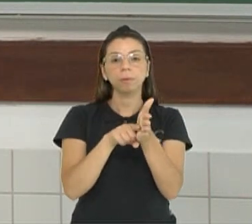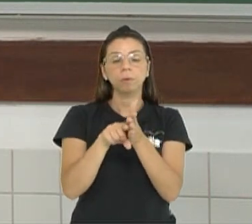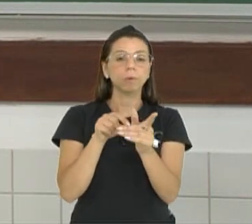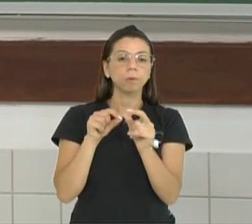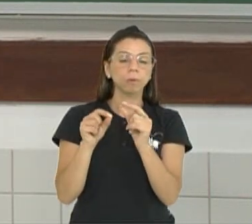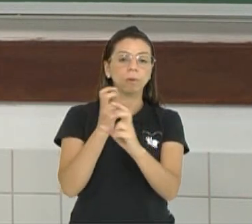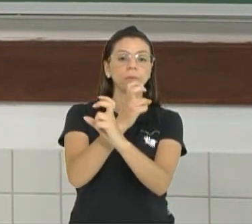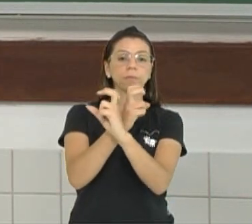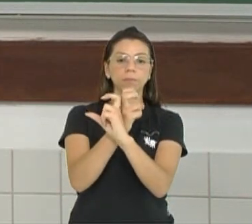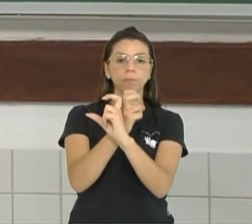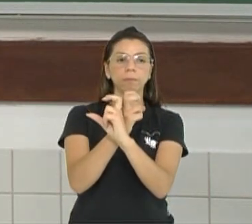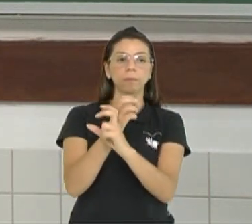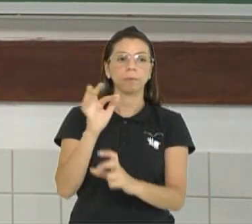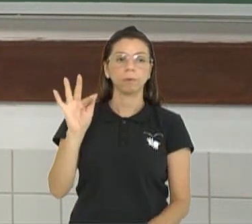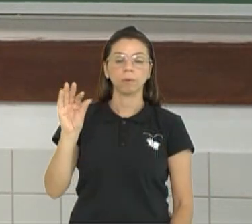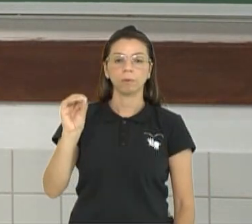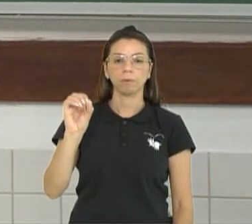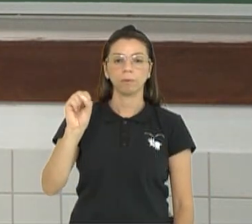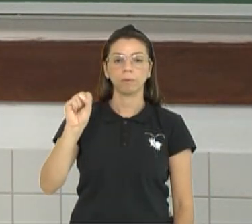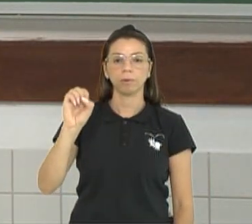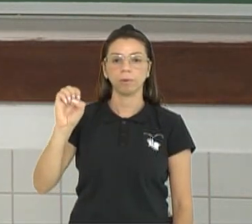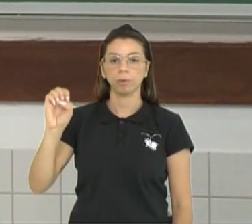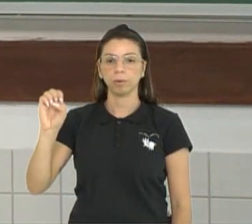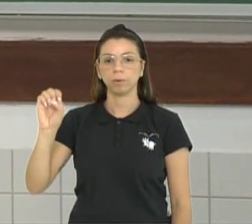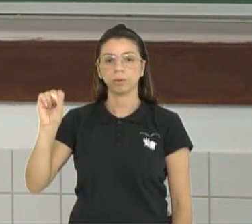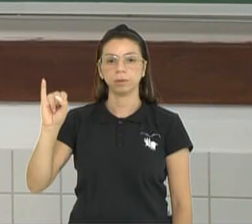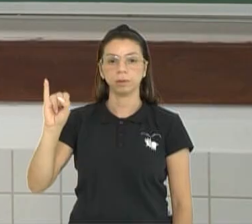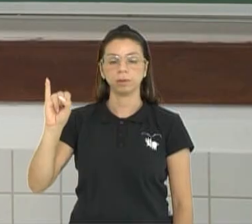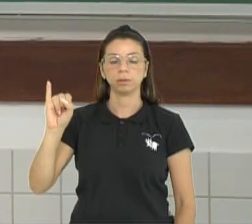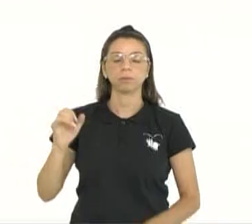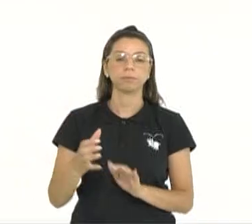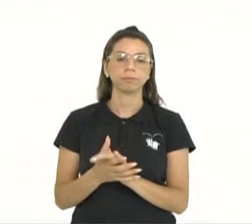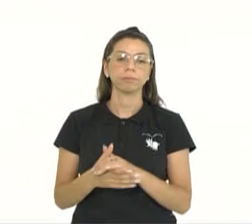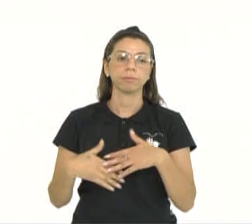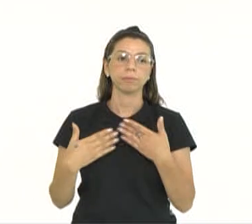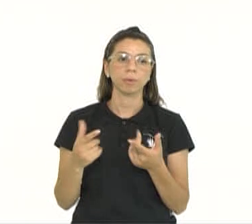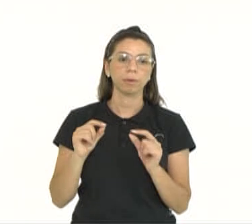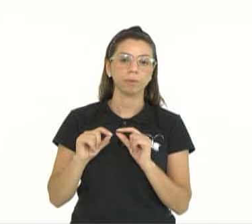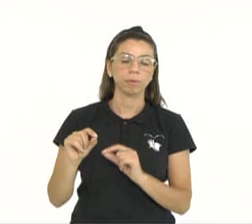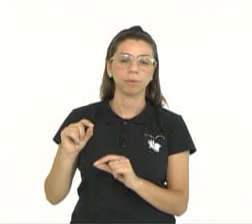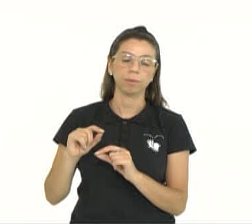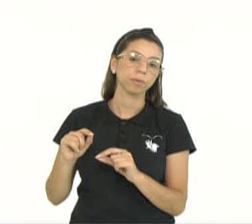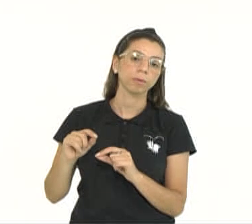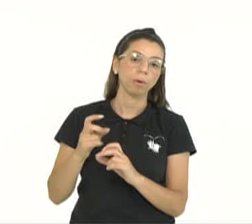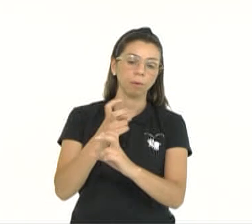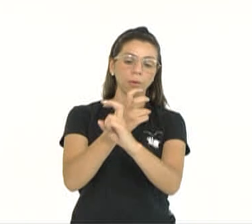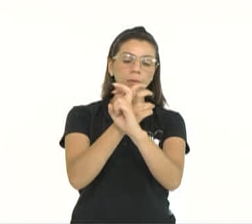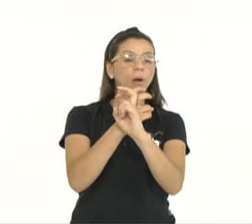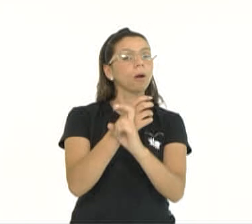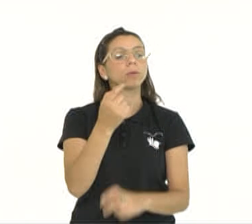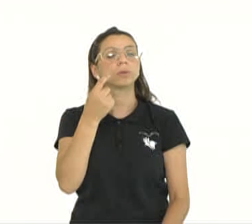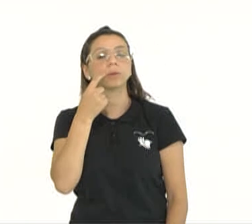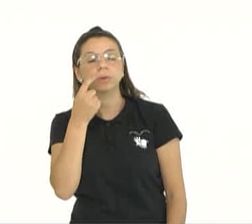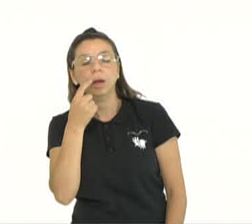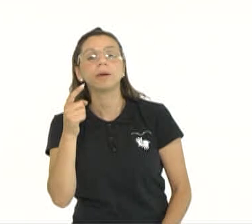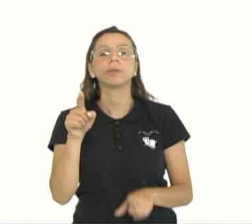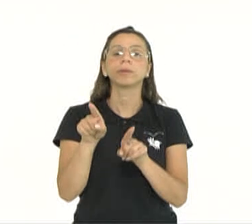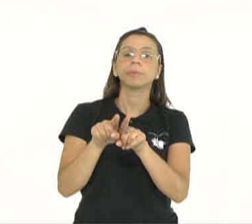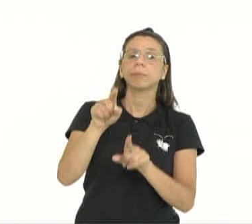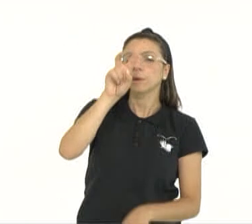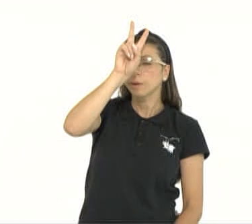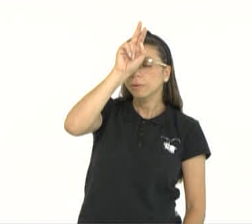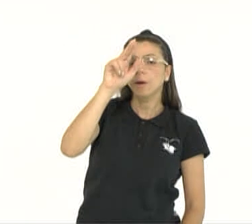os fósseis. Os fósseis, eles são, como nós podemos dizer, são ossos, são dentes, são